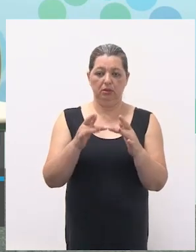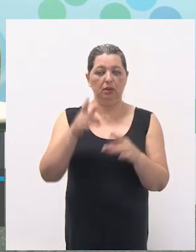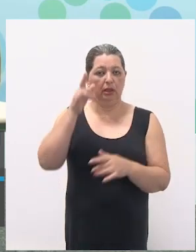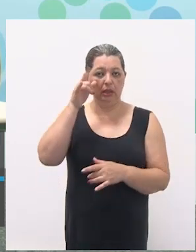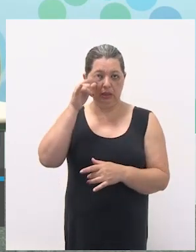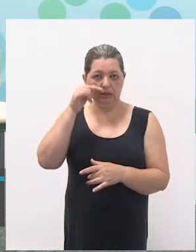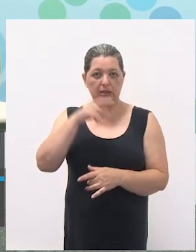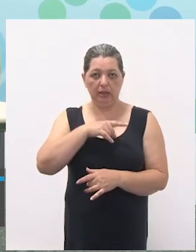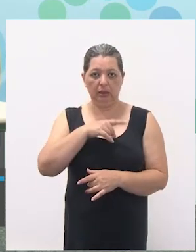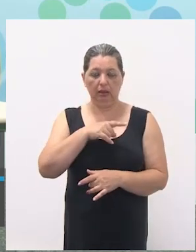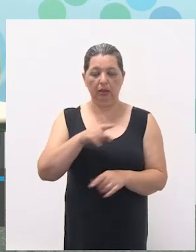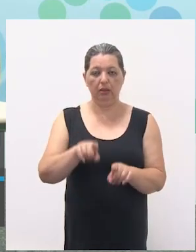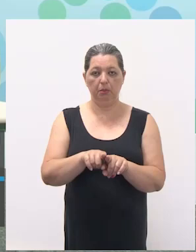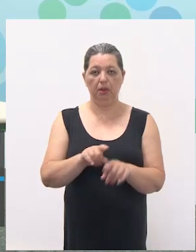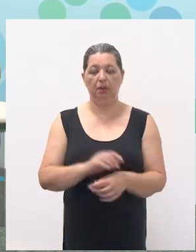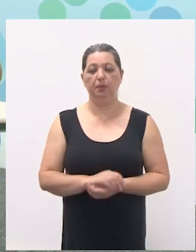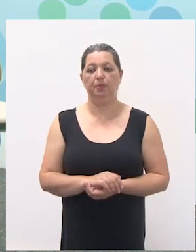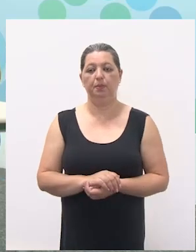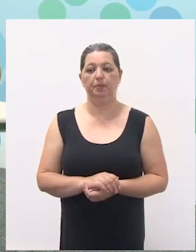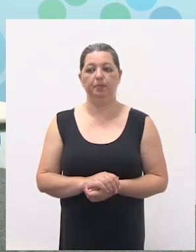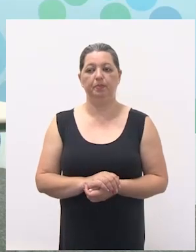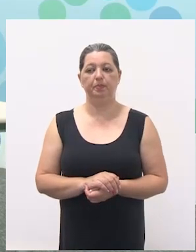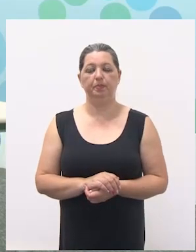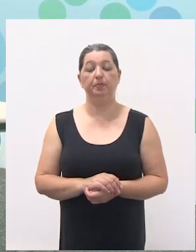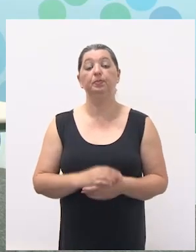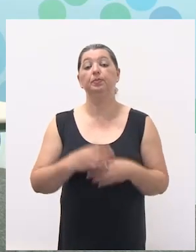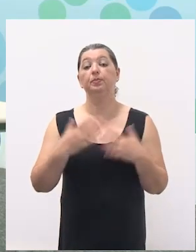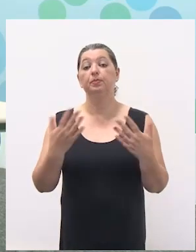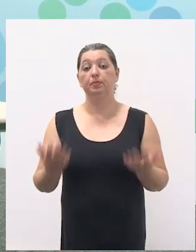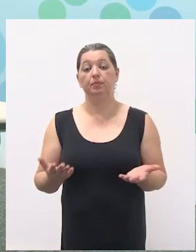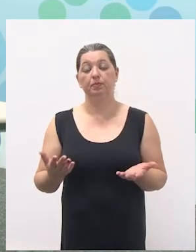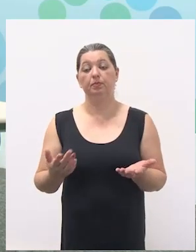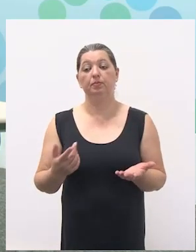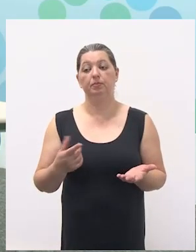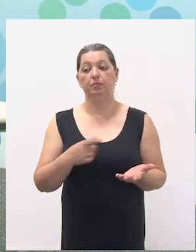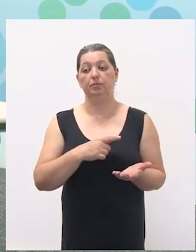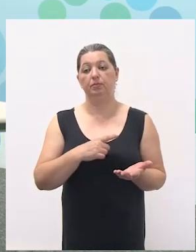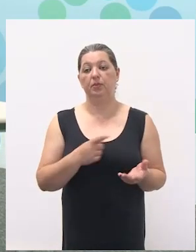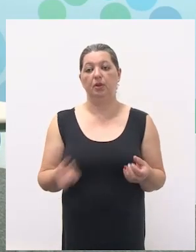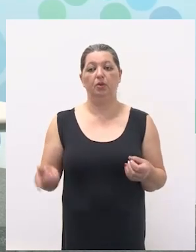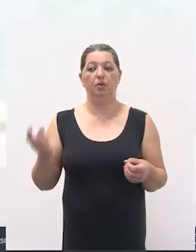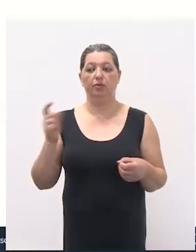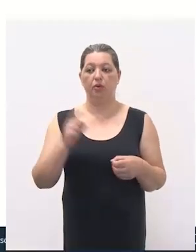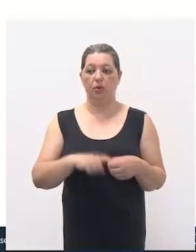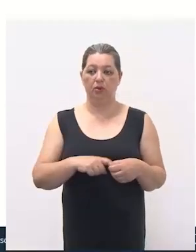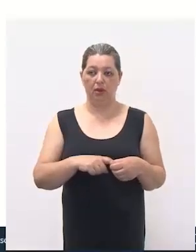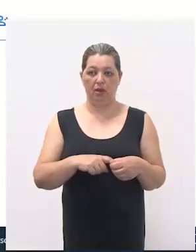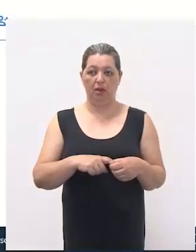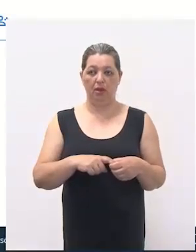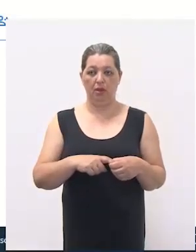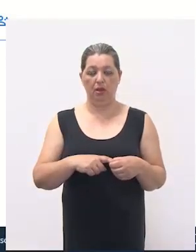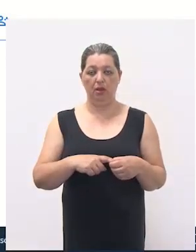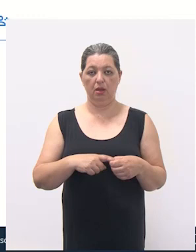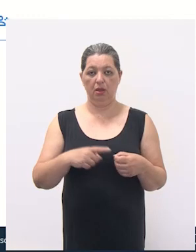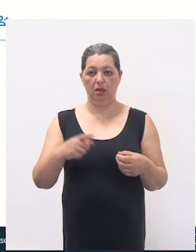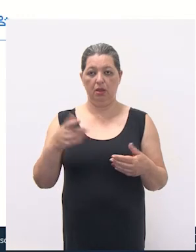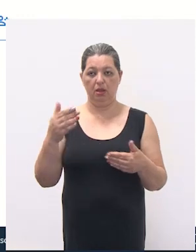aí, Giovanni, ali a gente tem, se você voltar aí na sua tela, podemos voltar aí na sua tela?